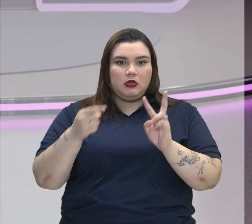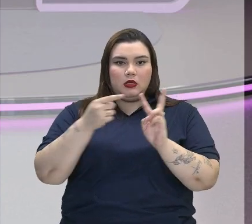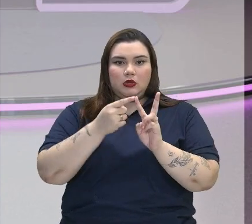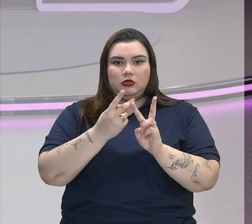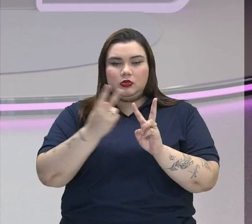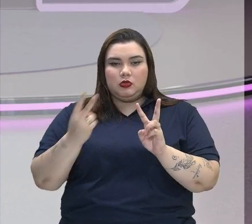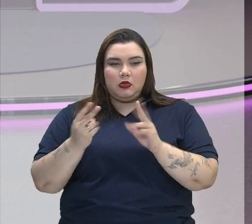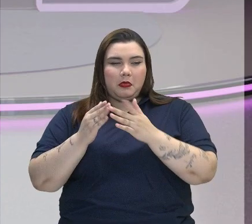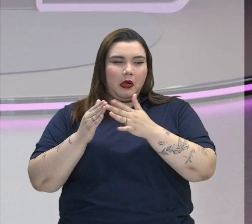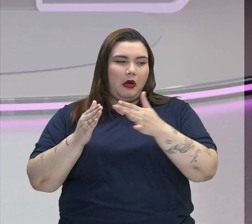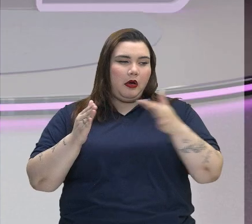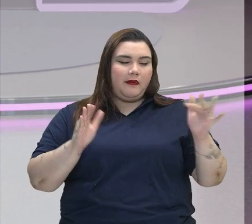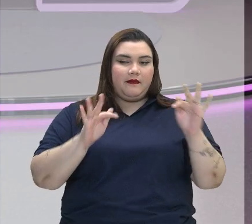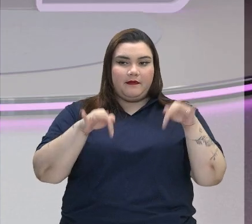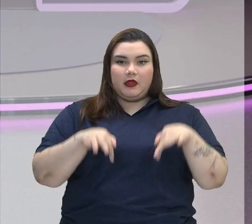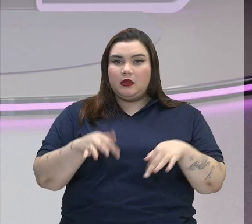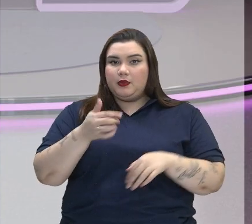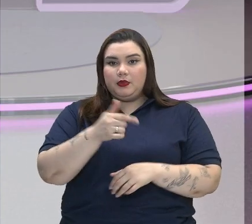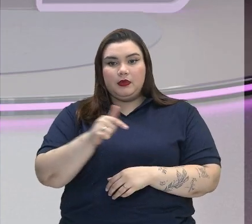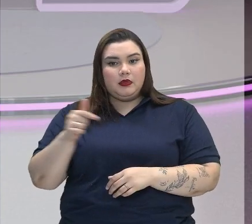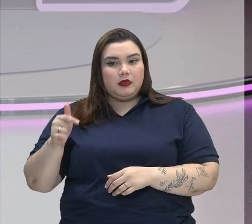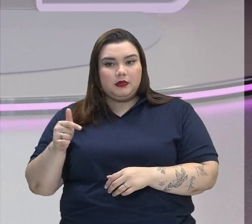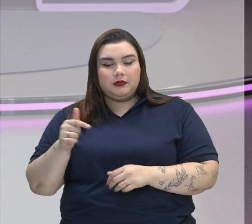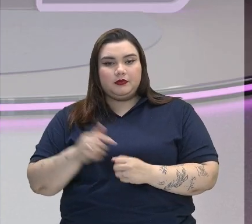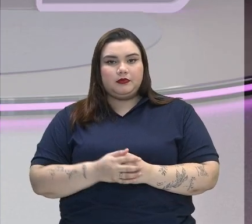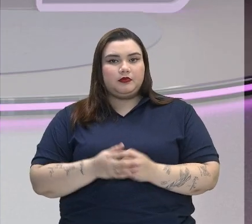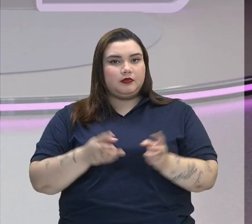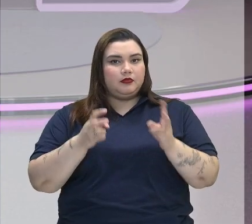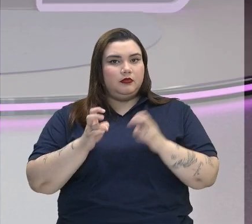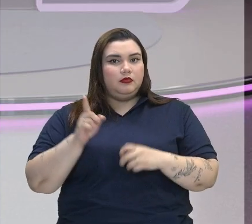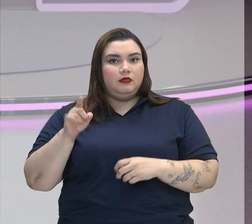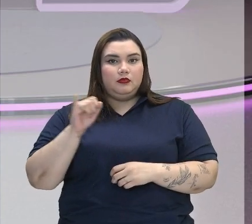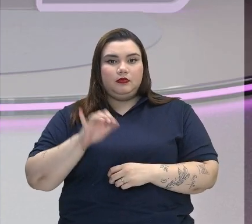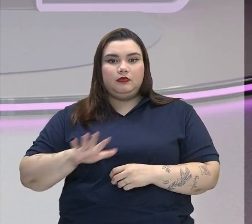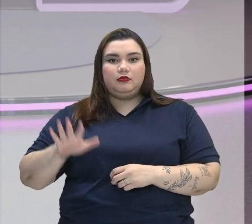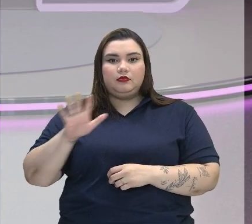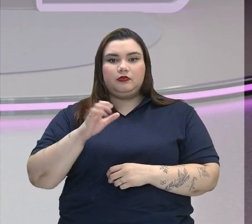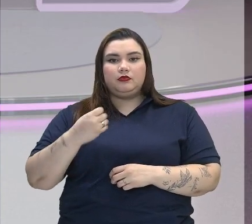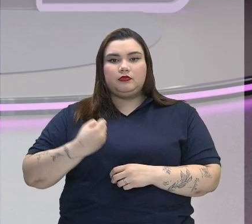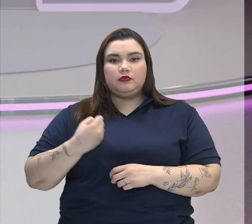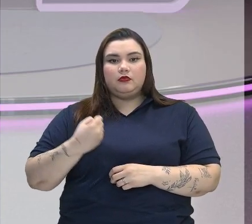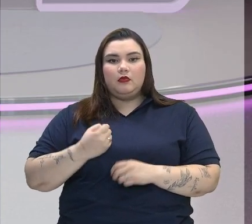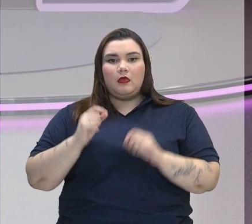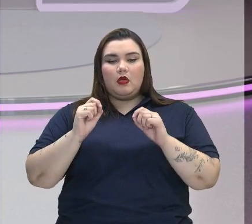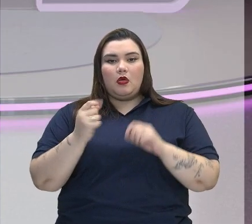infinito, tá certo? Então, observem aqui na nossa imagem que esse número é